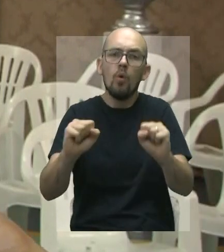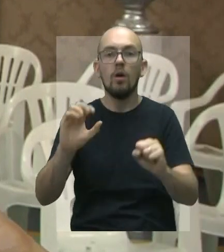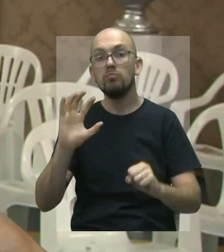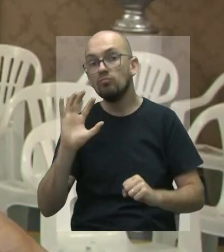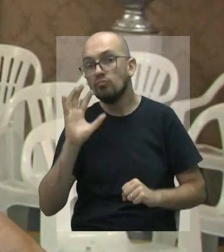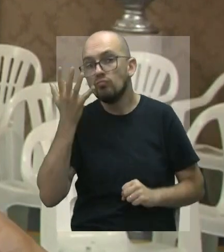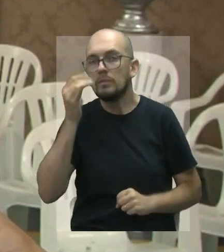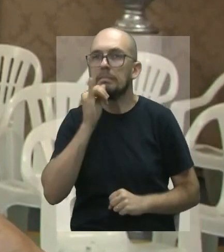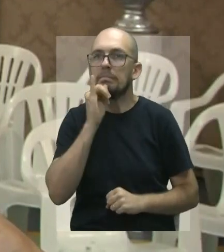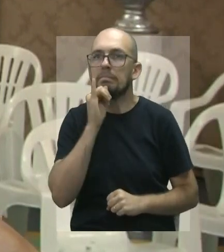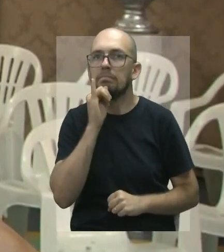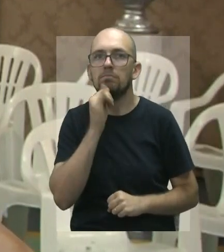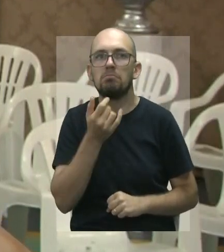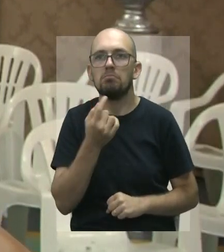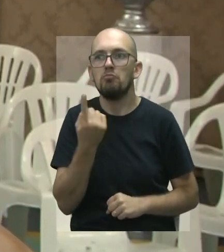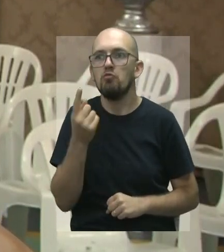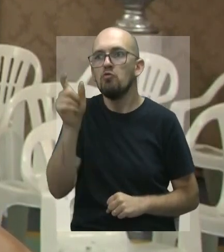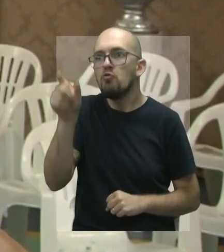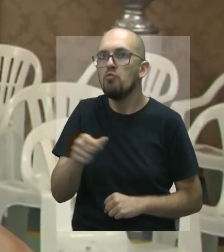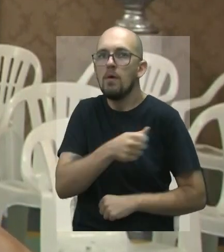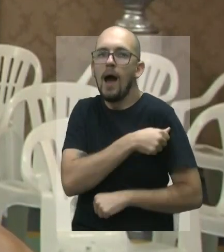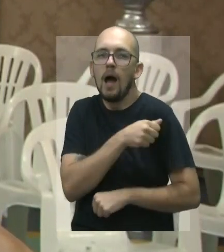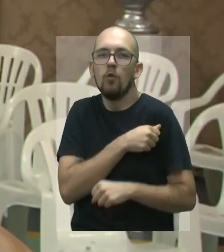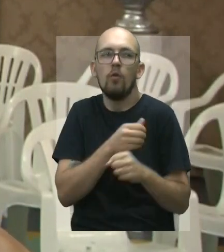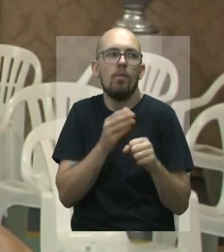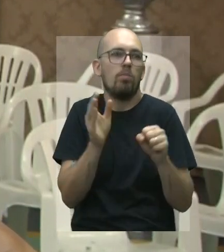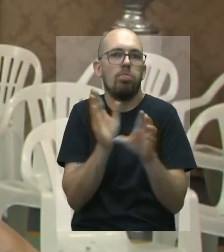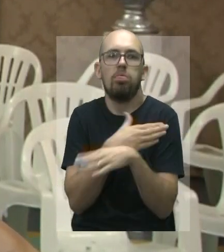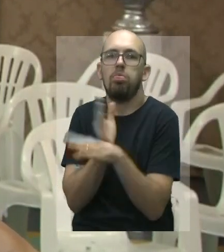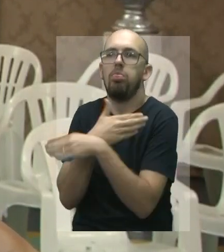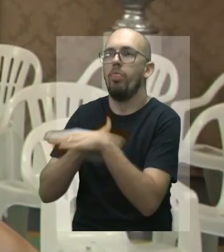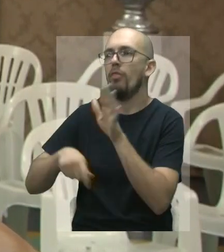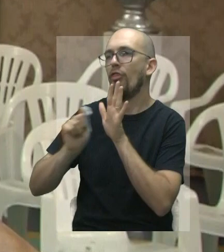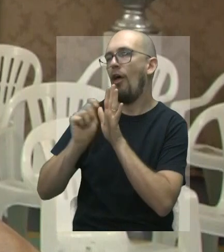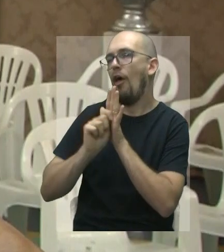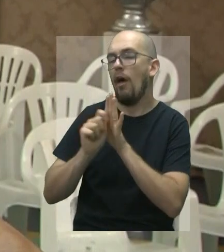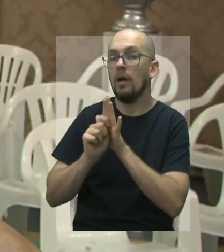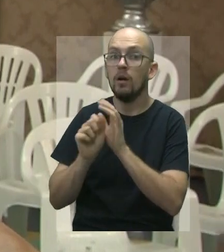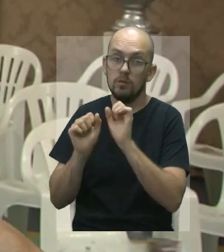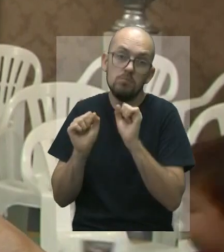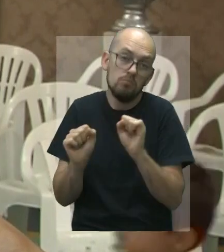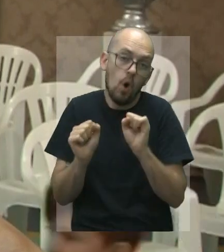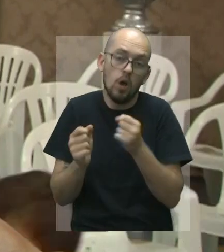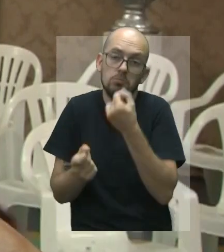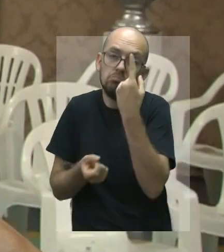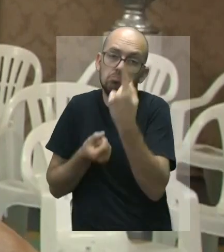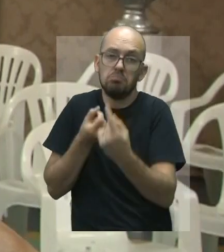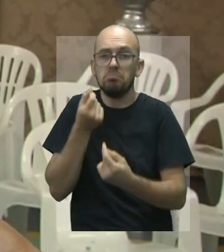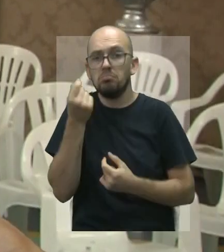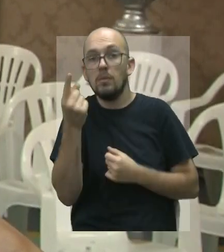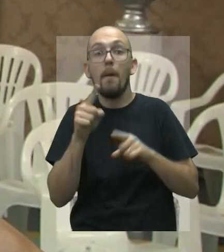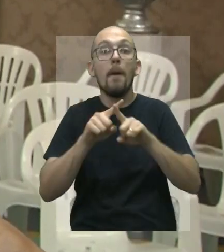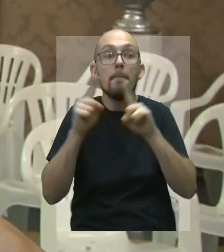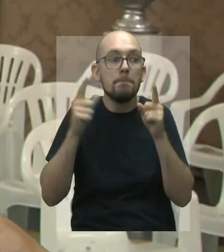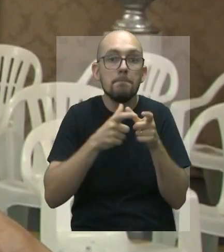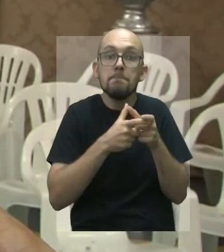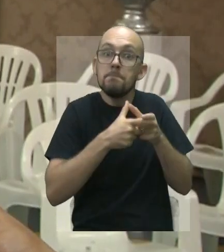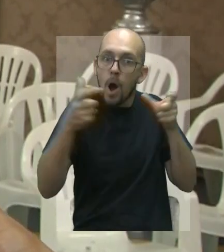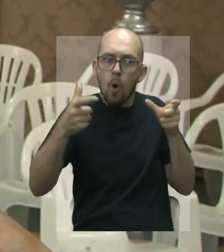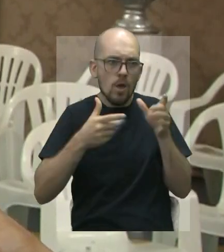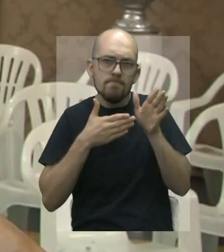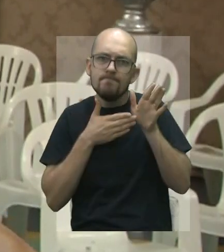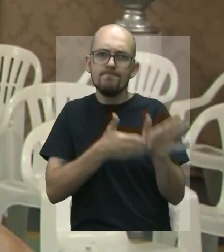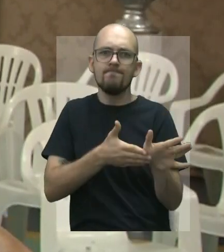outro aluno que não siga totalmente as nossas instruções, mas a maioria segue. Então, para nós, se tiver 1,